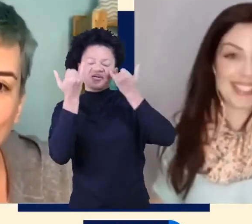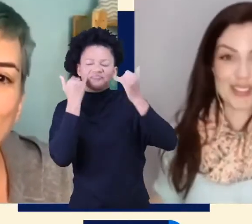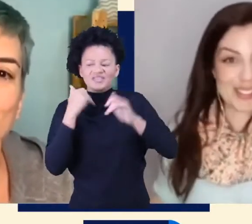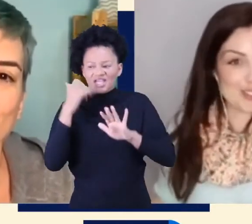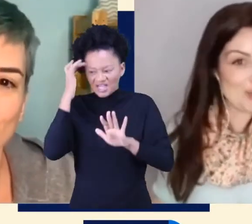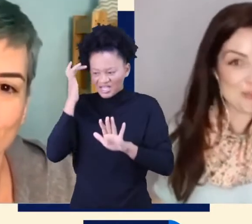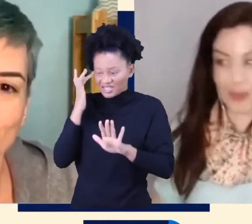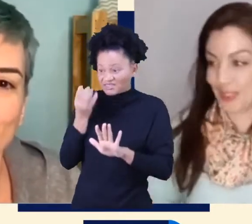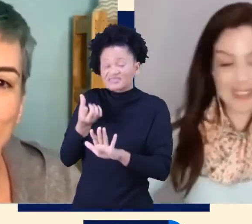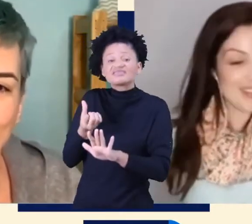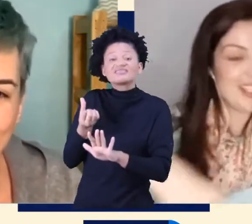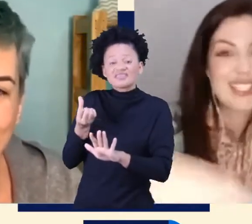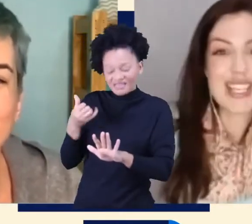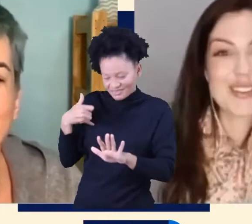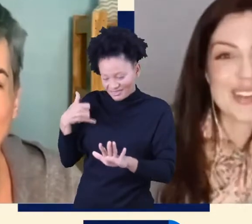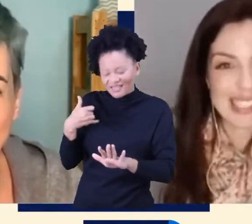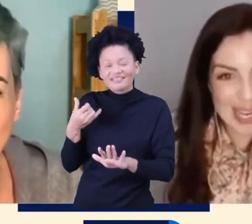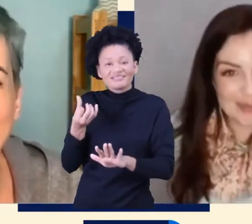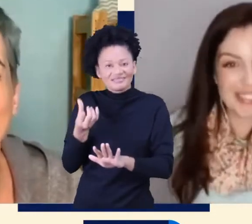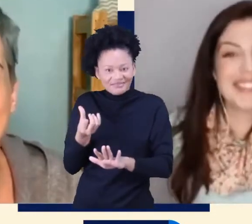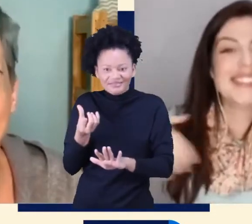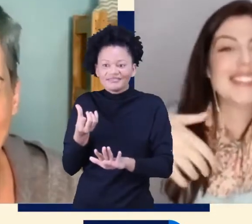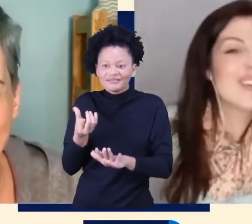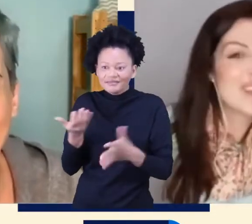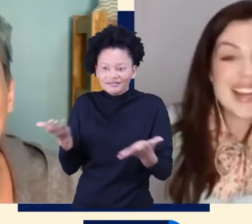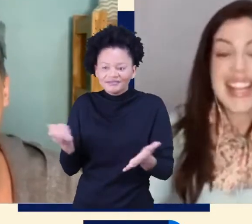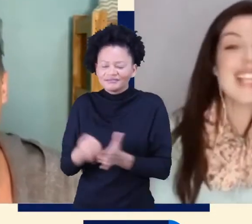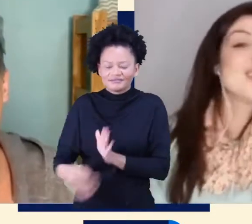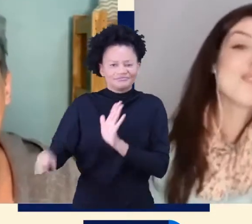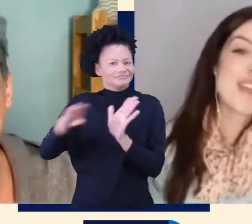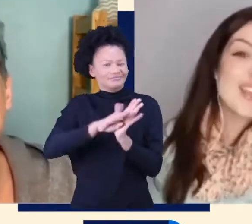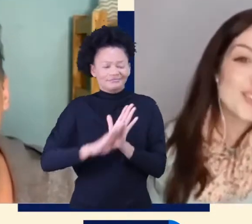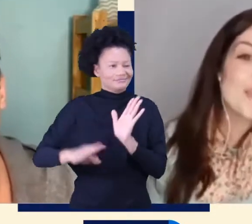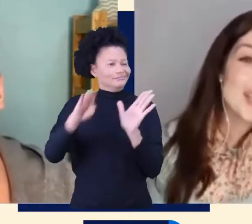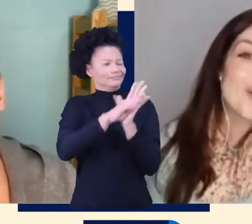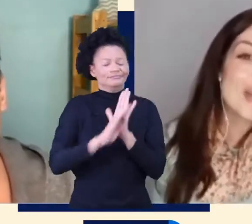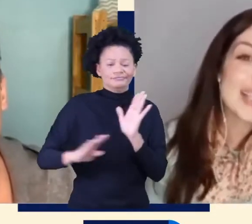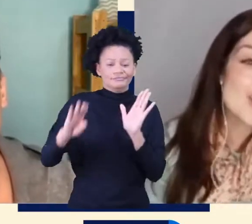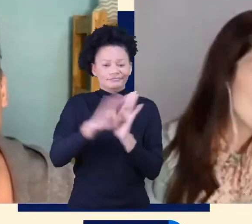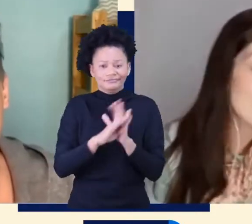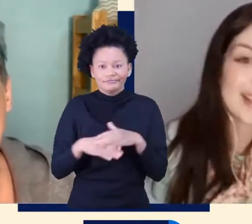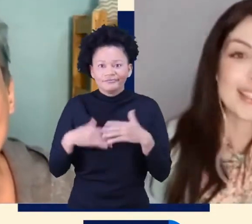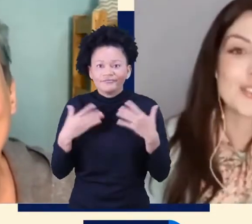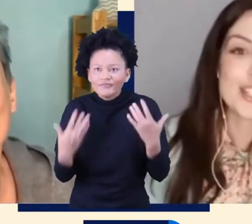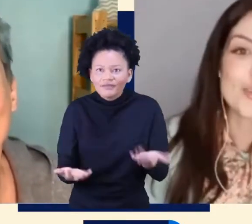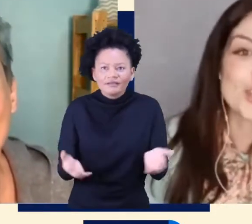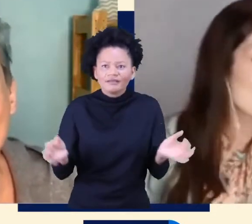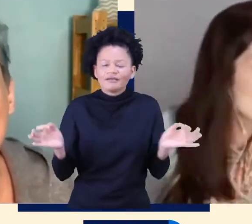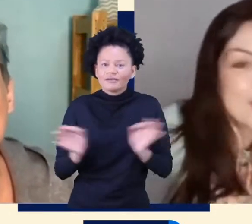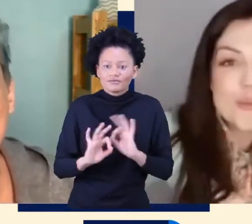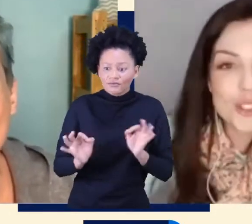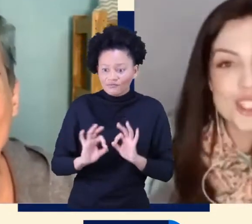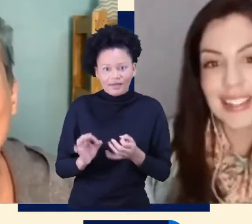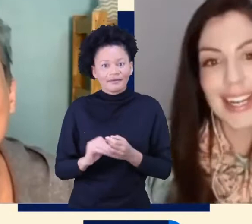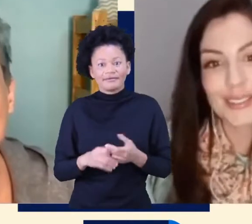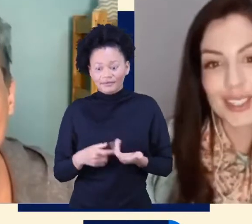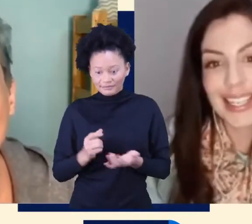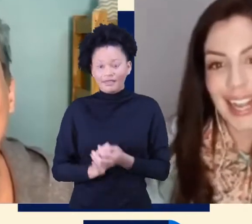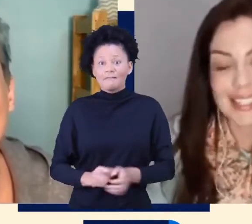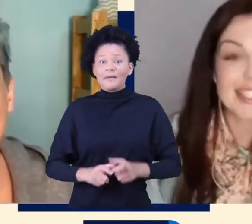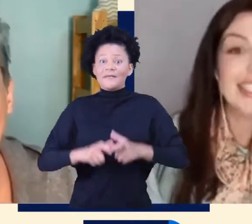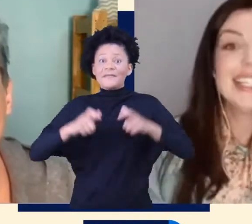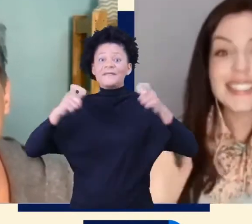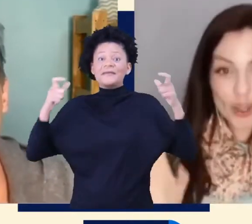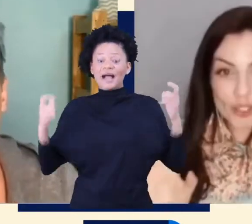6 anos e, tipo, tava ali, chegou, sabe? E não veio numa encomenda só, porque era tanto sanduíche que veio um monte de entregador